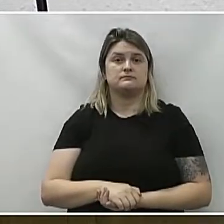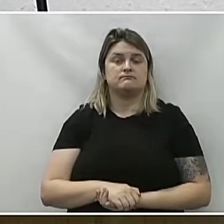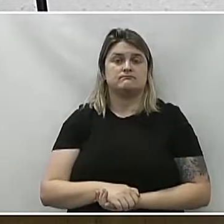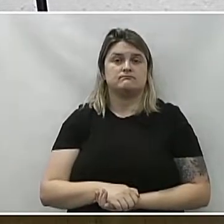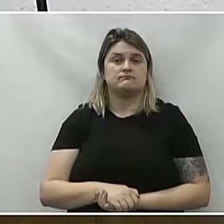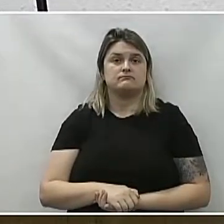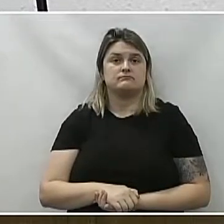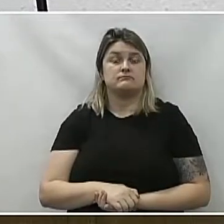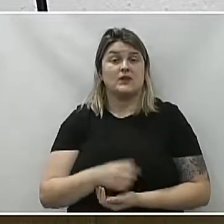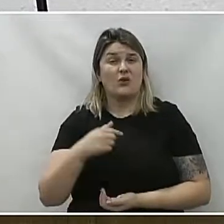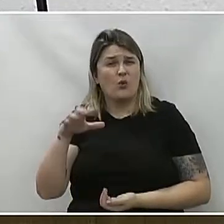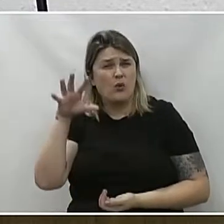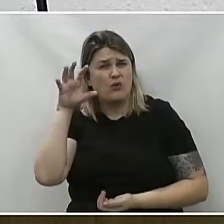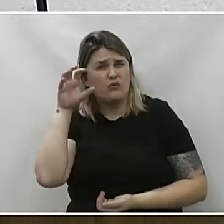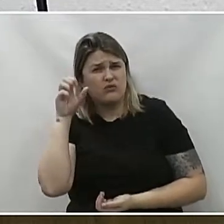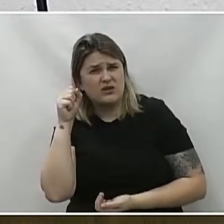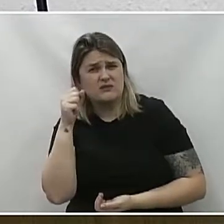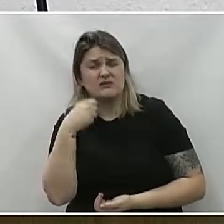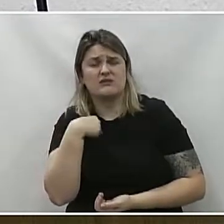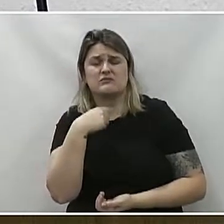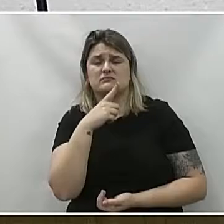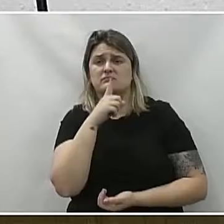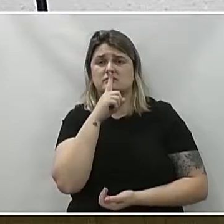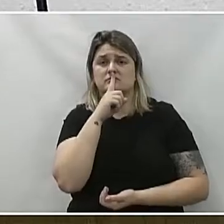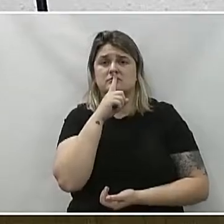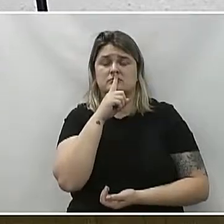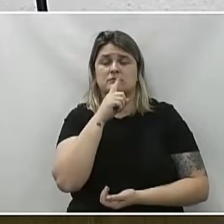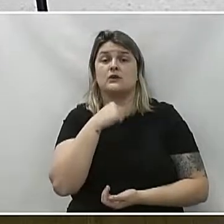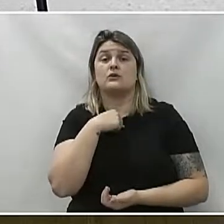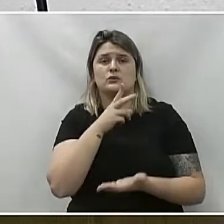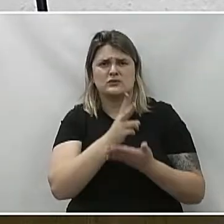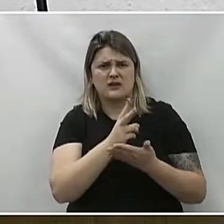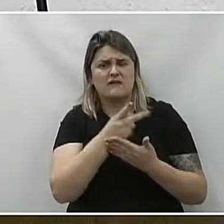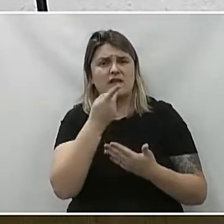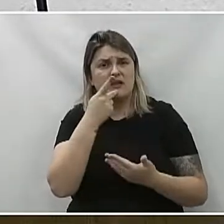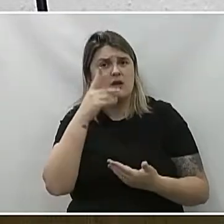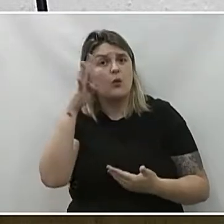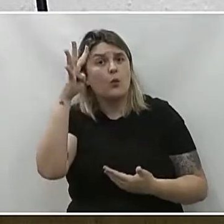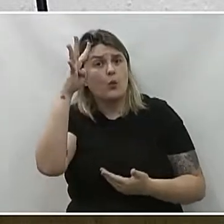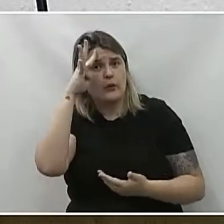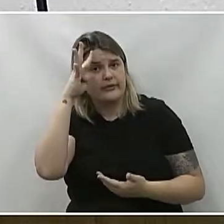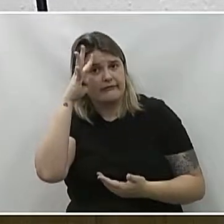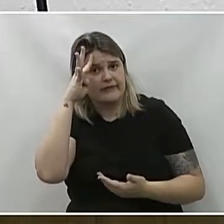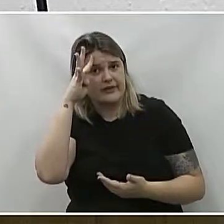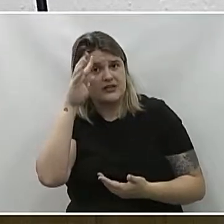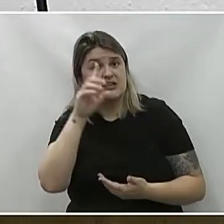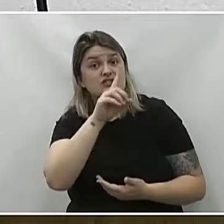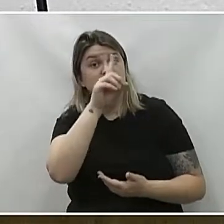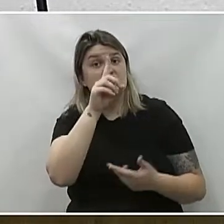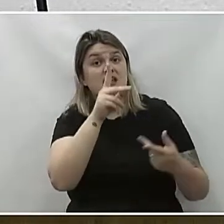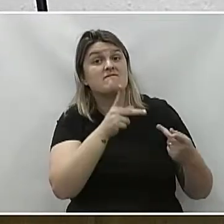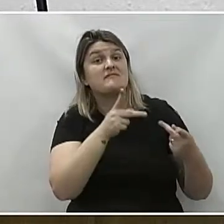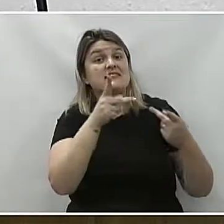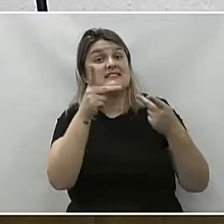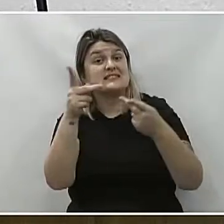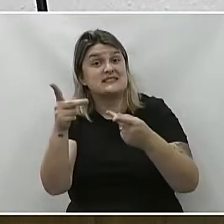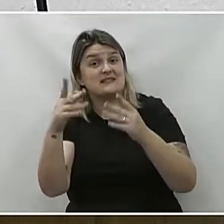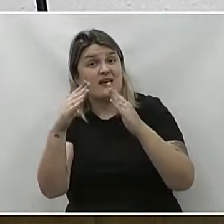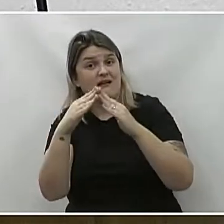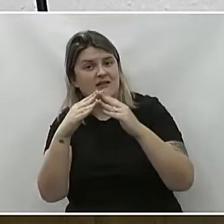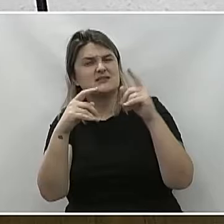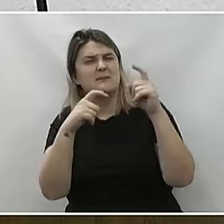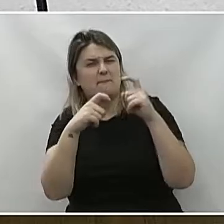Daí eu escutei isso, não disse nada, eu disse, continuei, falei, quarta-feira é o dia da visita domiciliar